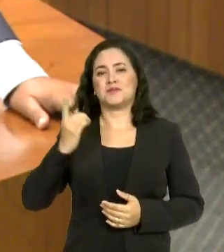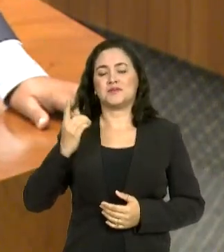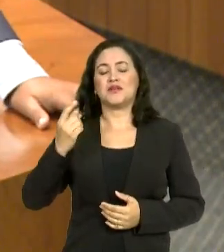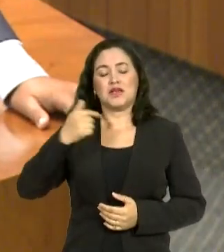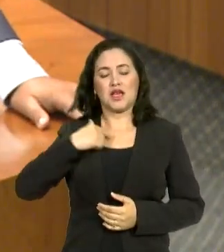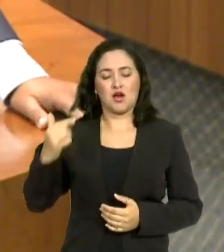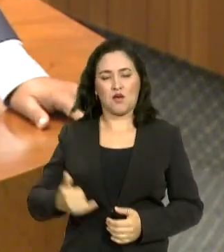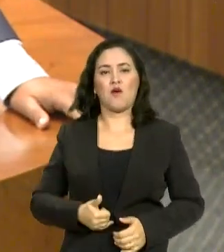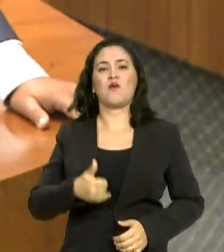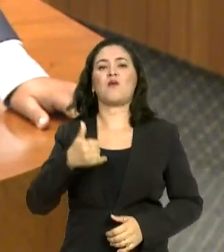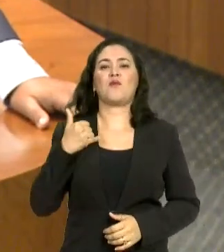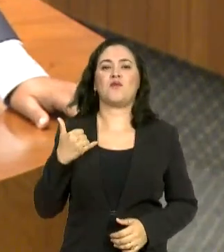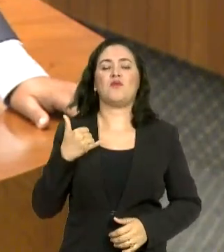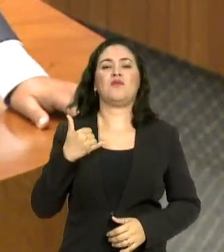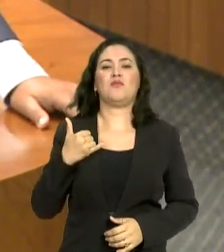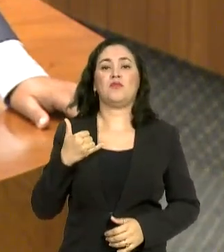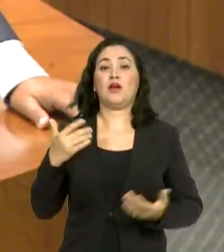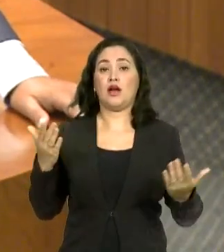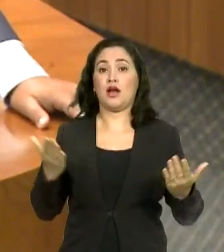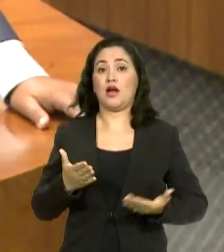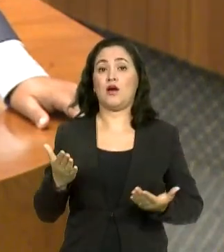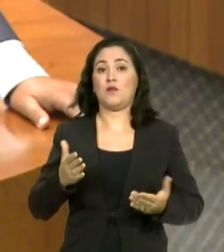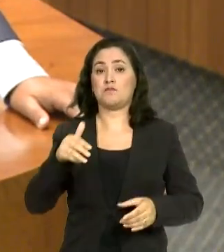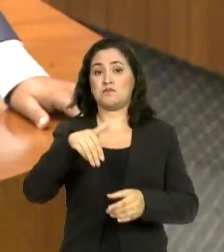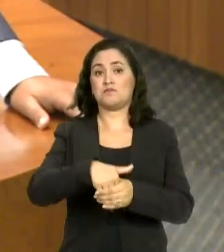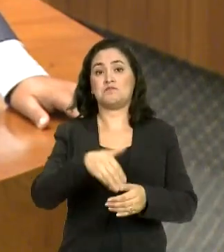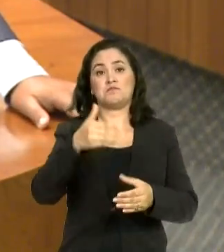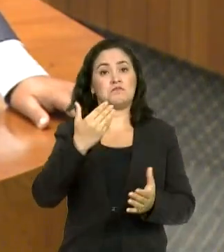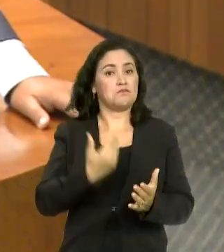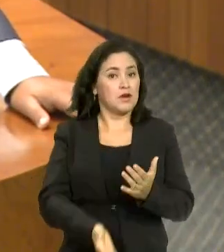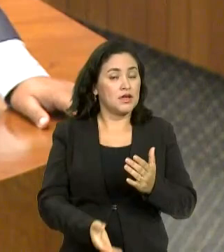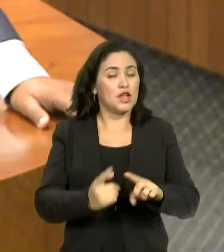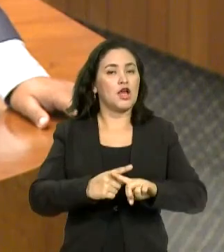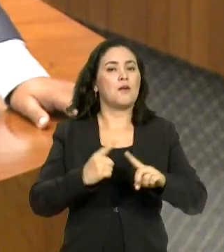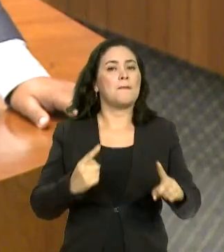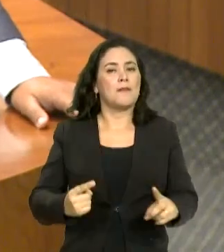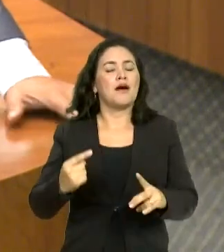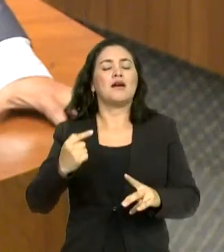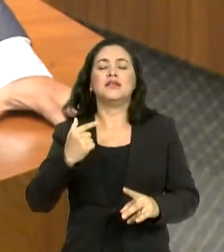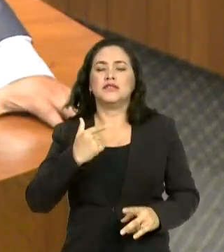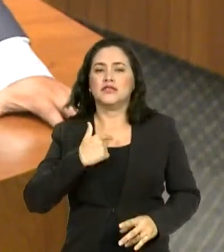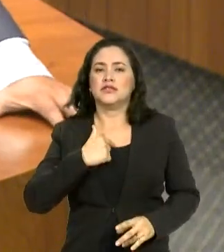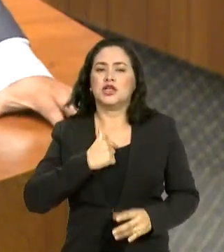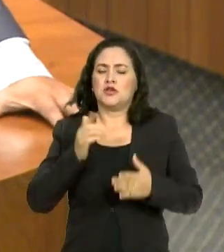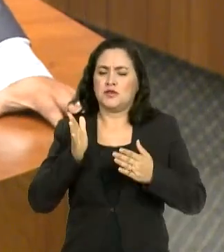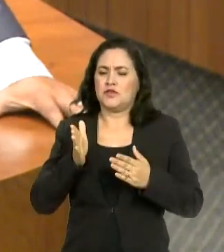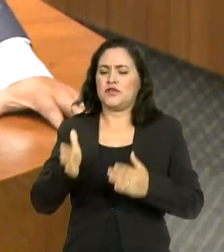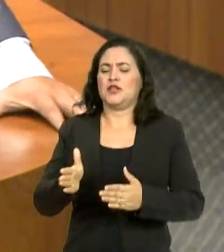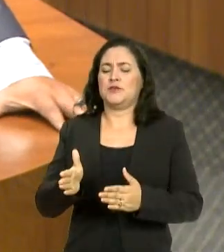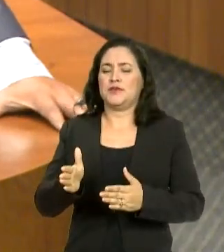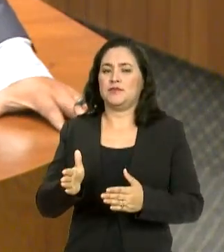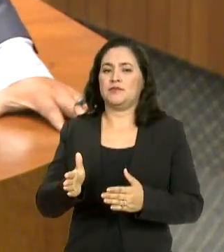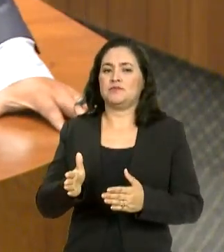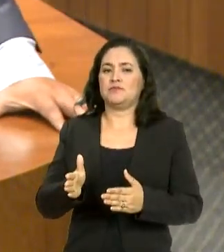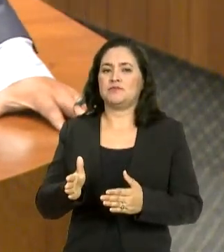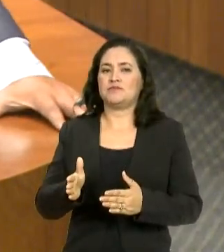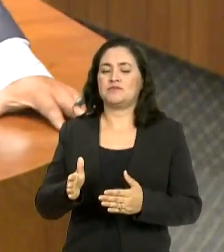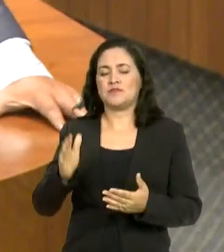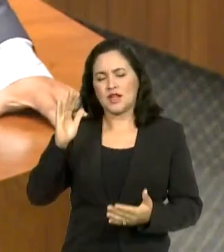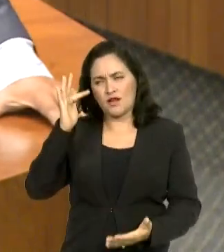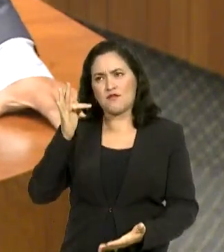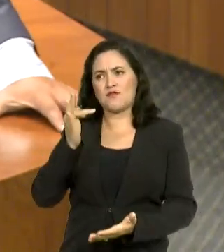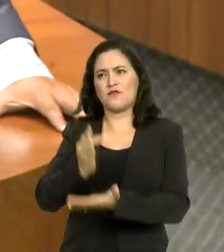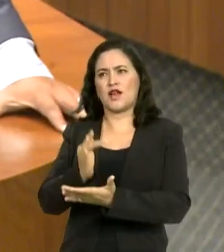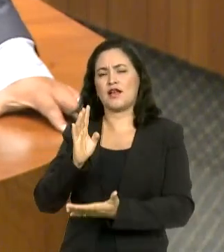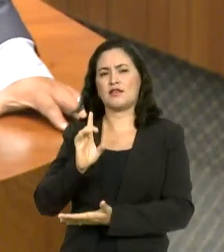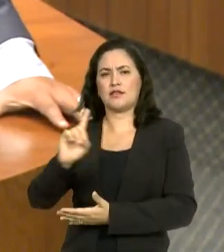E, sobretudo, a disposição, a credibilidade e a fé em Deus para